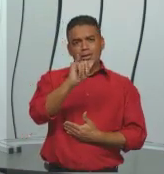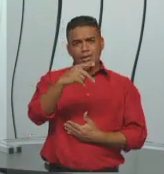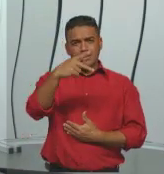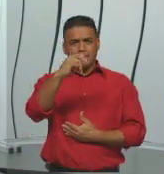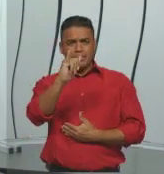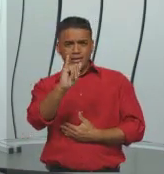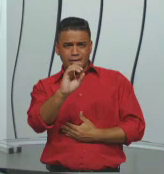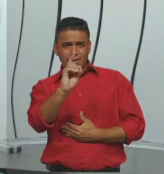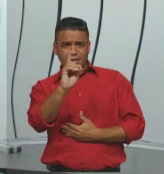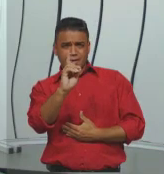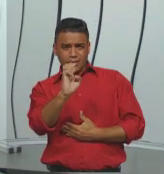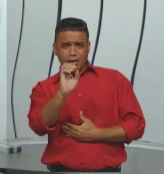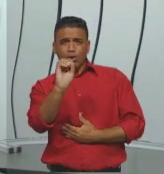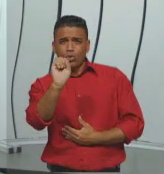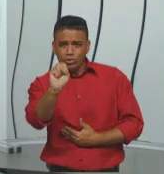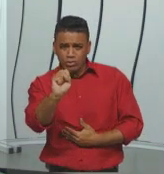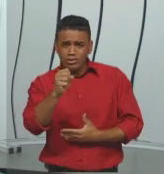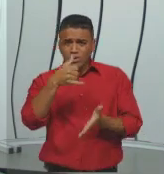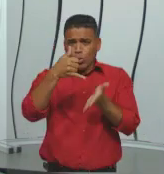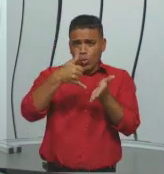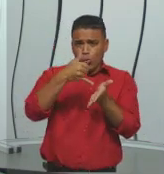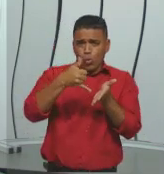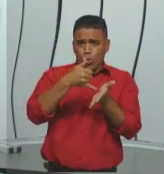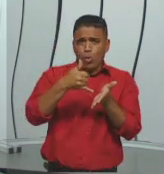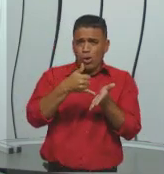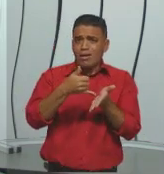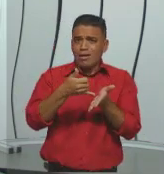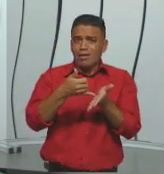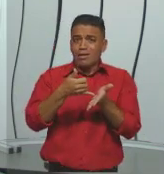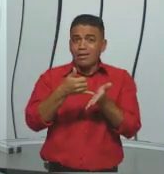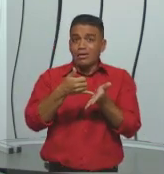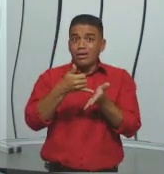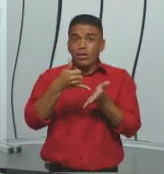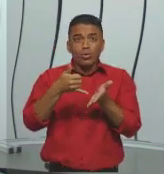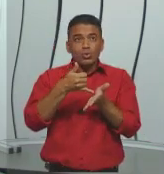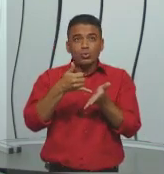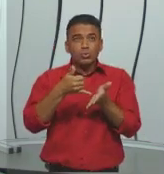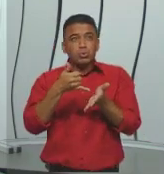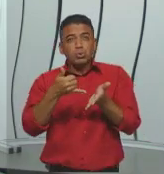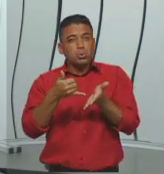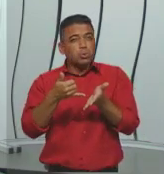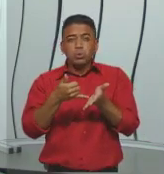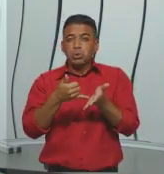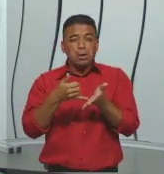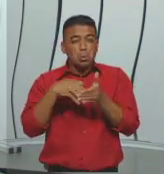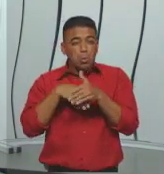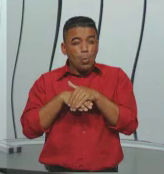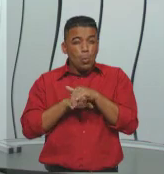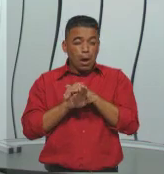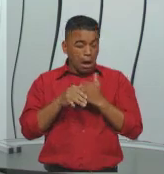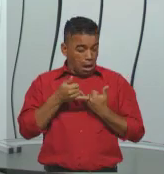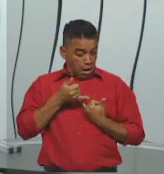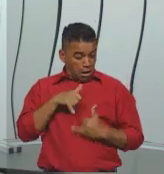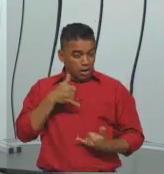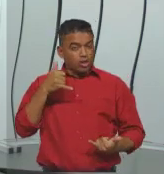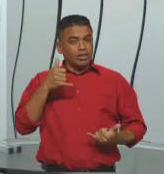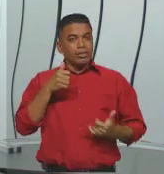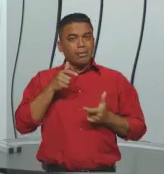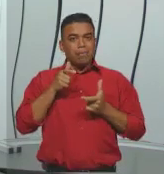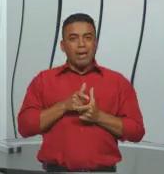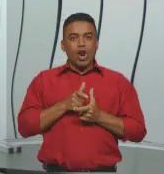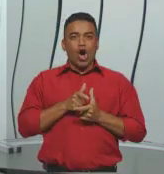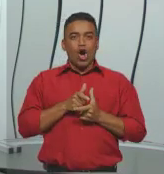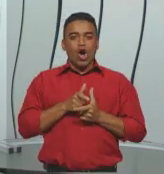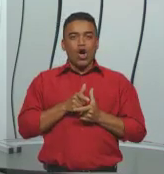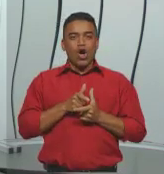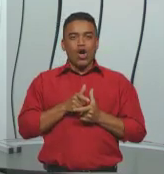em lipídio, pensa em gordura. Os lipídios, a gordura é uma forma muito eficiente de guardar energia num espaço menor. Então